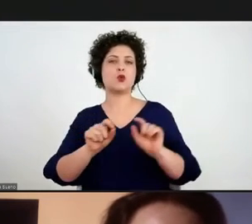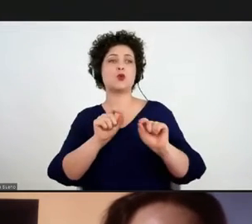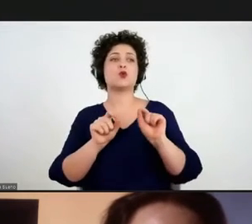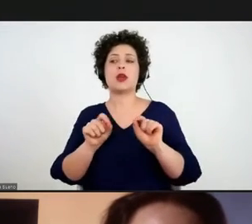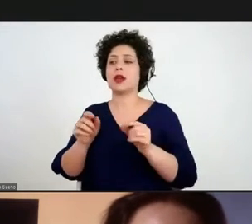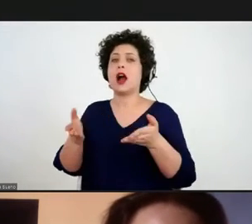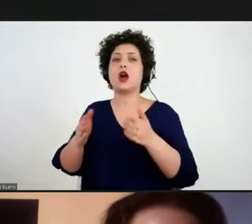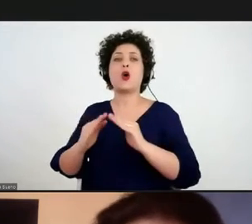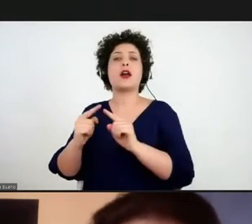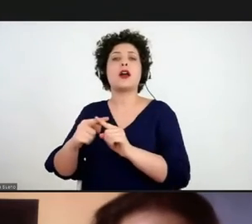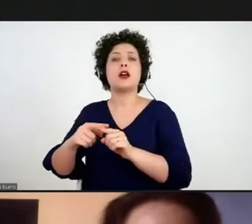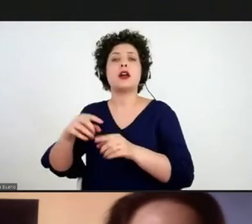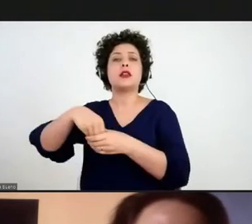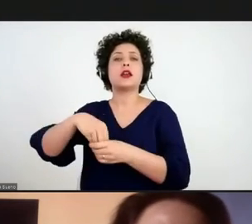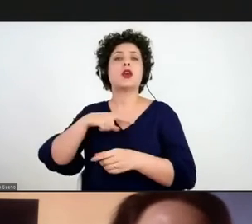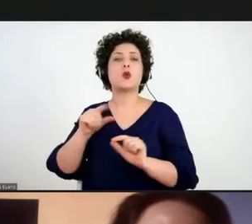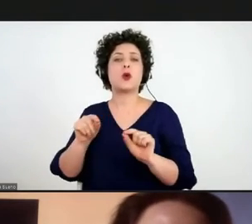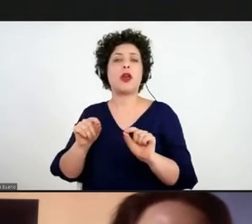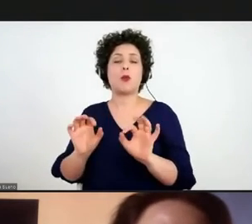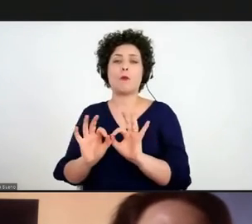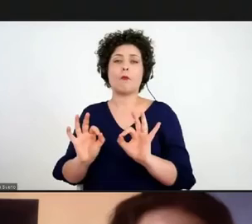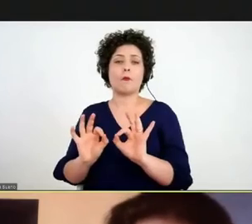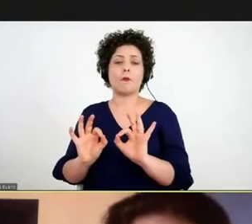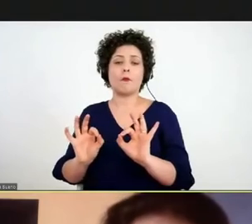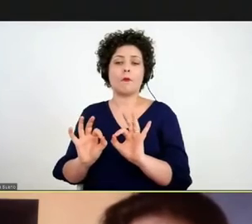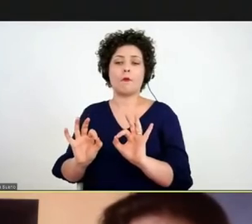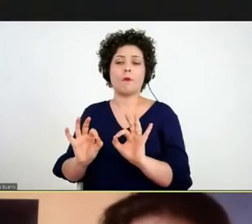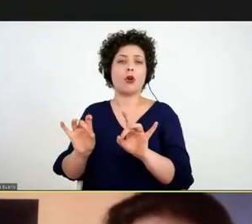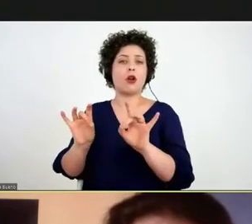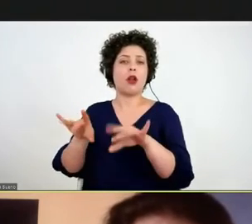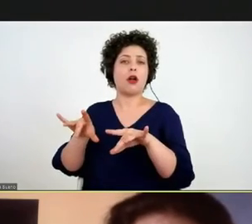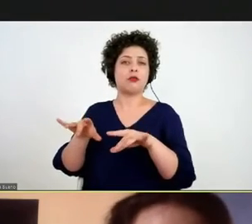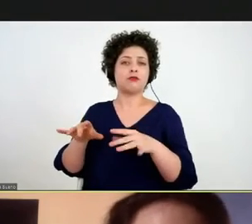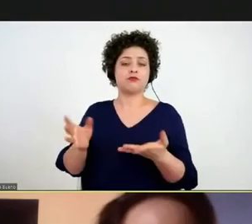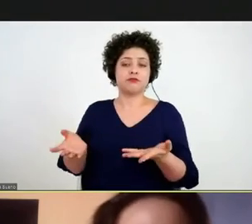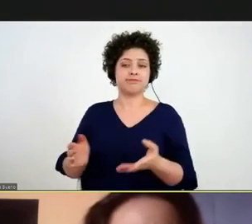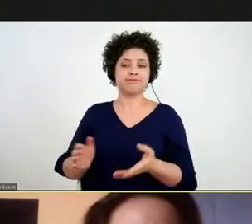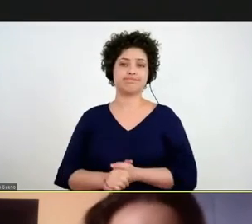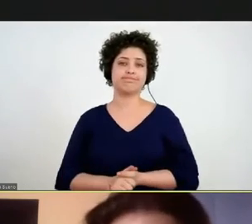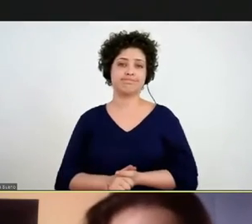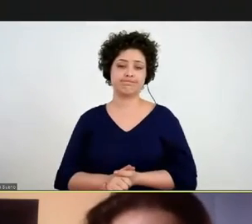ela teve? Nenhuma. Está lá, fechadinha. Tá bom?